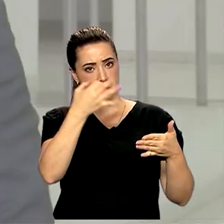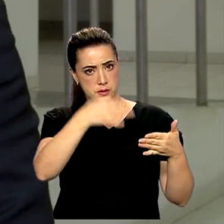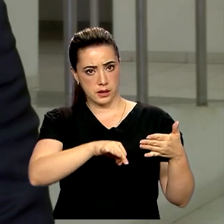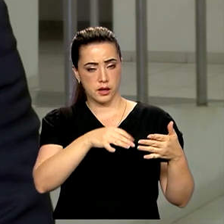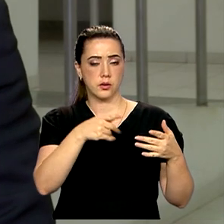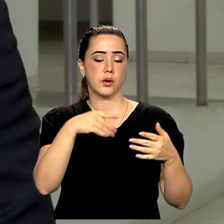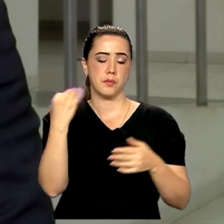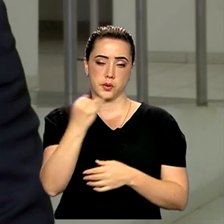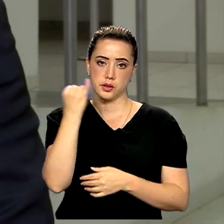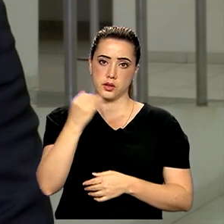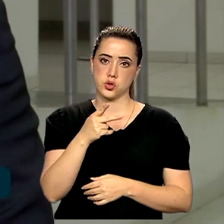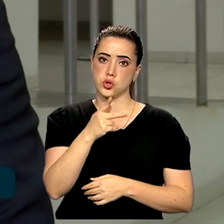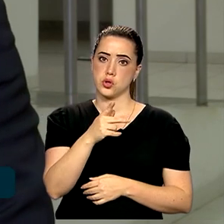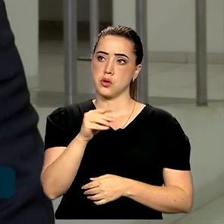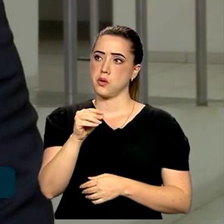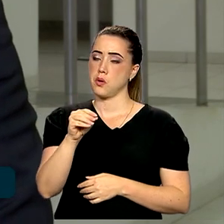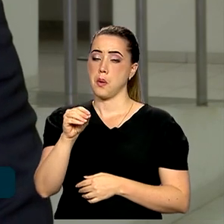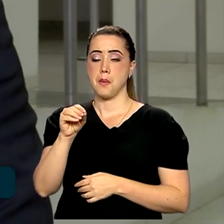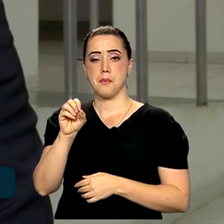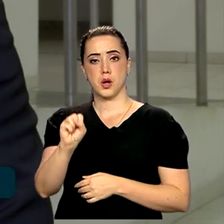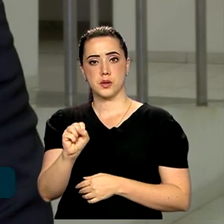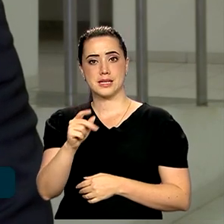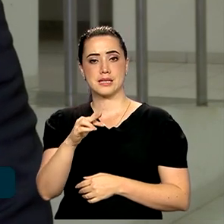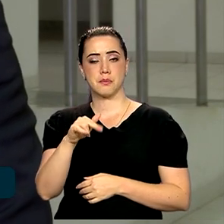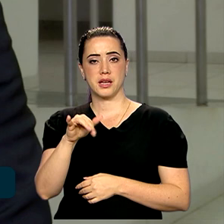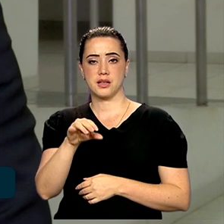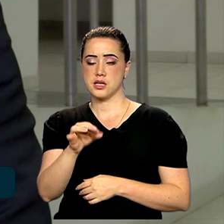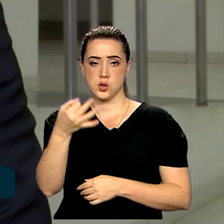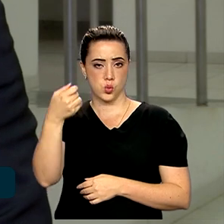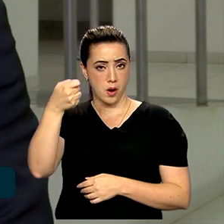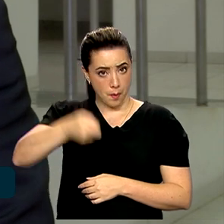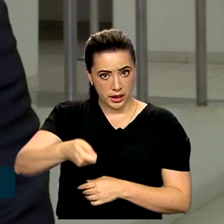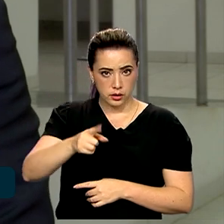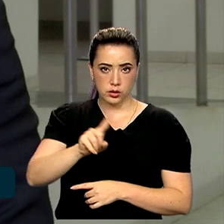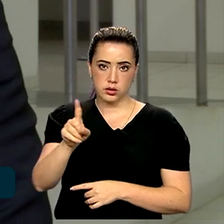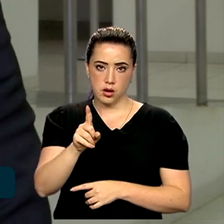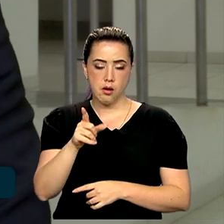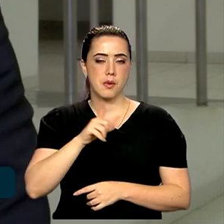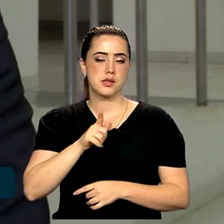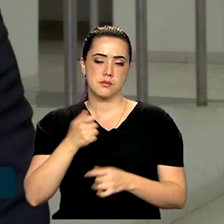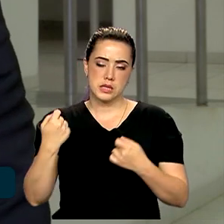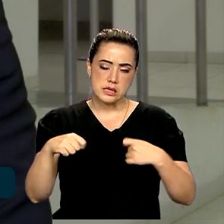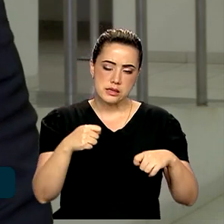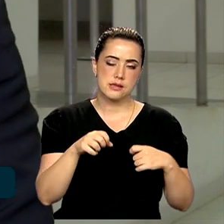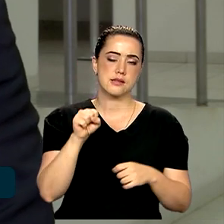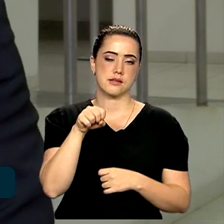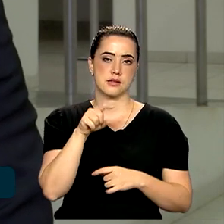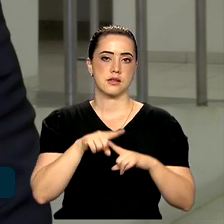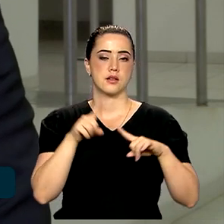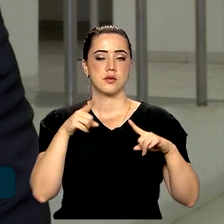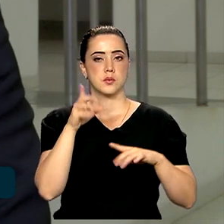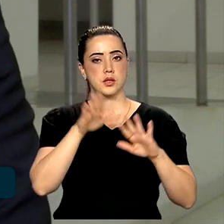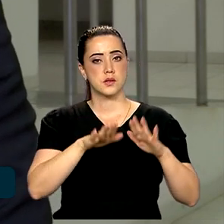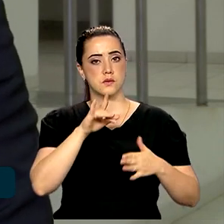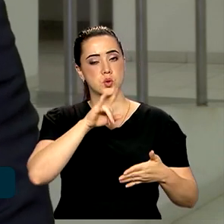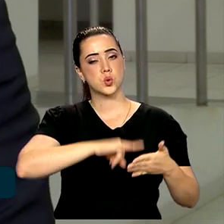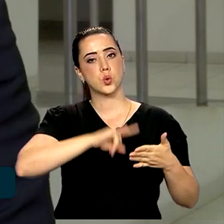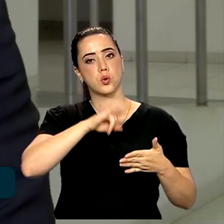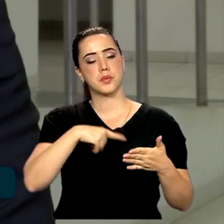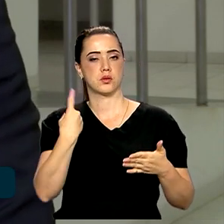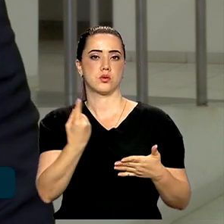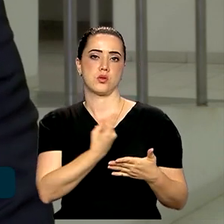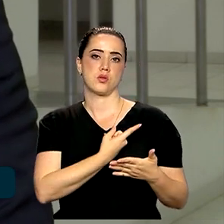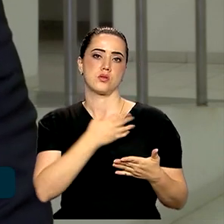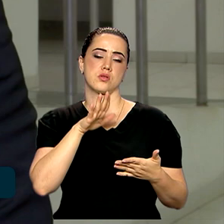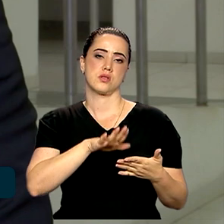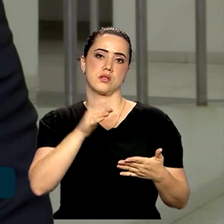essencial. Pós-perícia não é obrigatório, mas o pós-perícia acontece na maioria dos casos. Por quê? Porque normalmente o cadastro nosso ainda